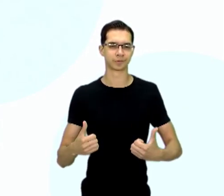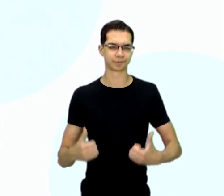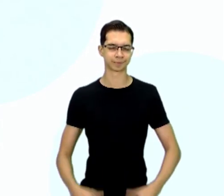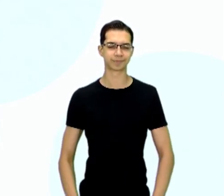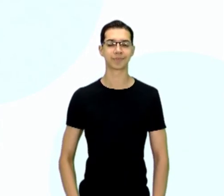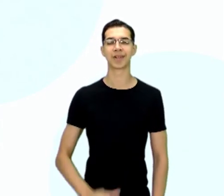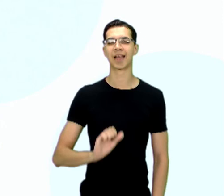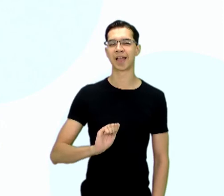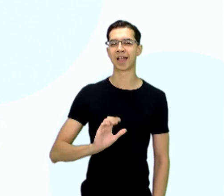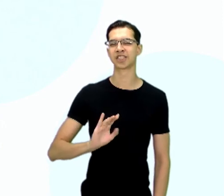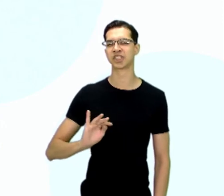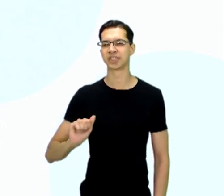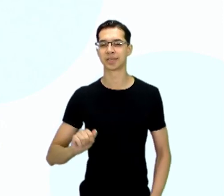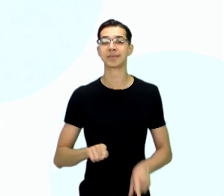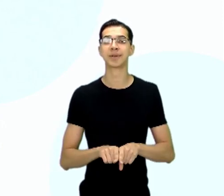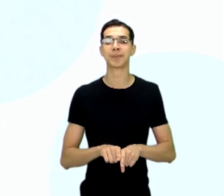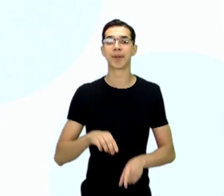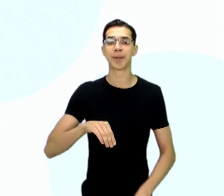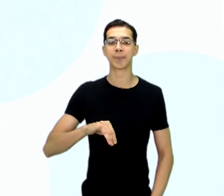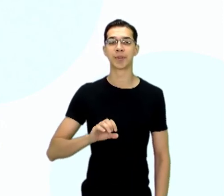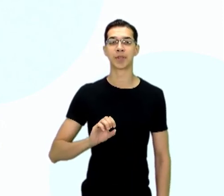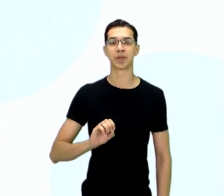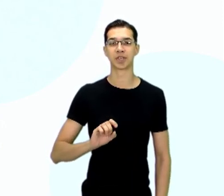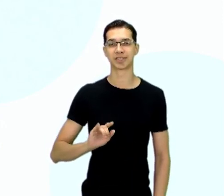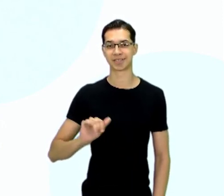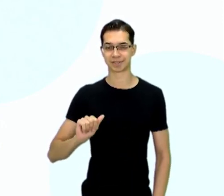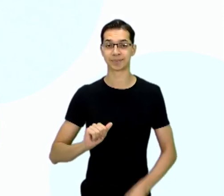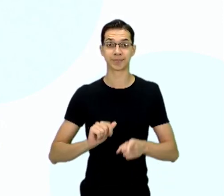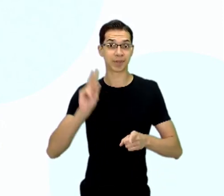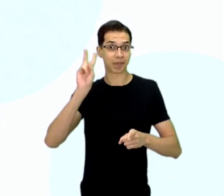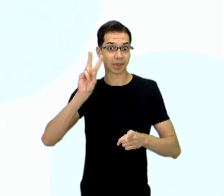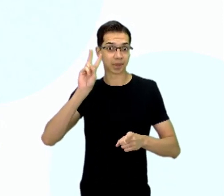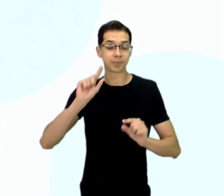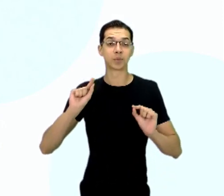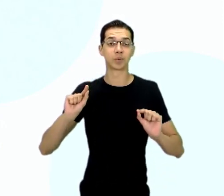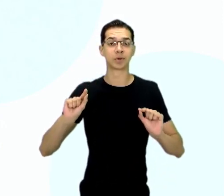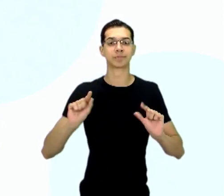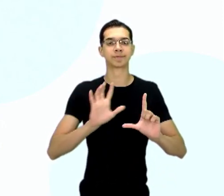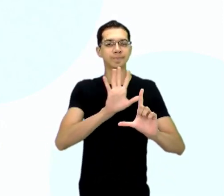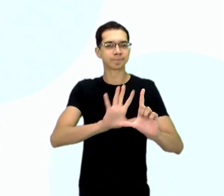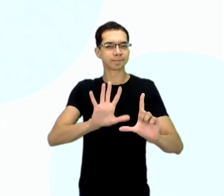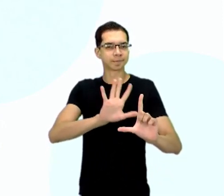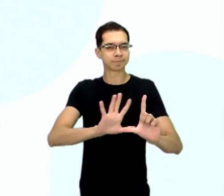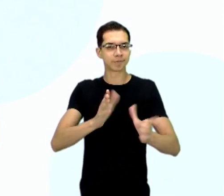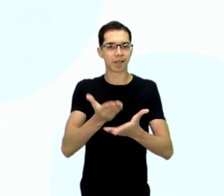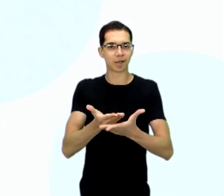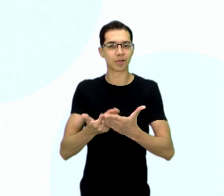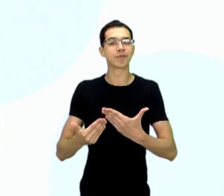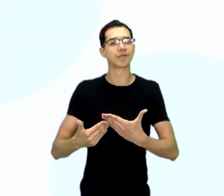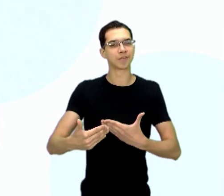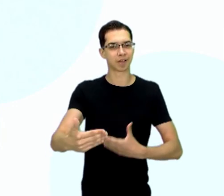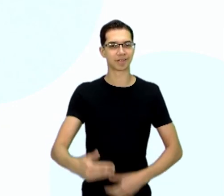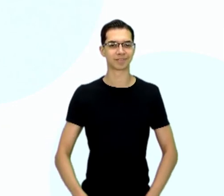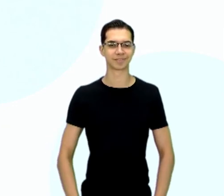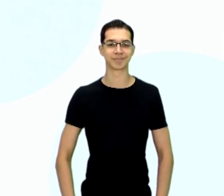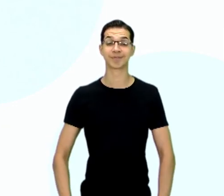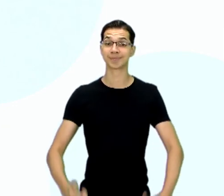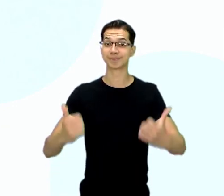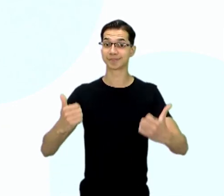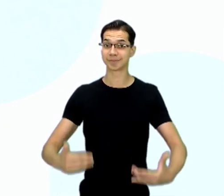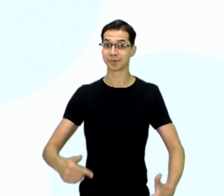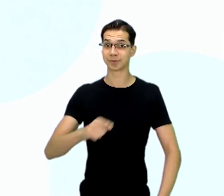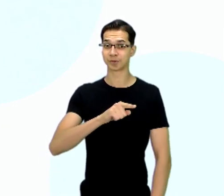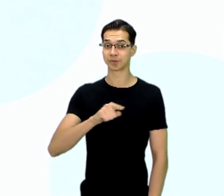um pouquinho sobre hoje do que vai acontecer. O que vai acontecer nas nossas próximas aulas também está aí descrito para